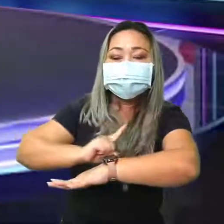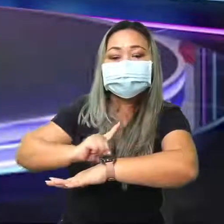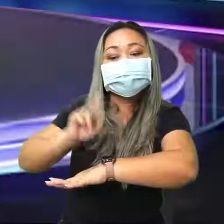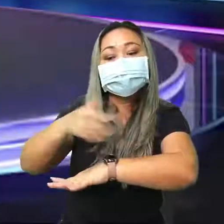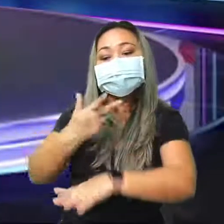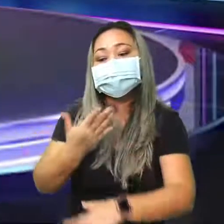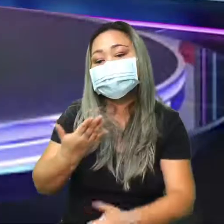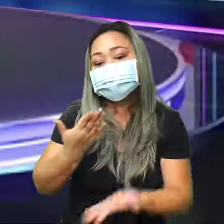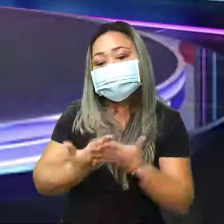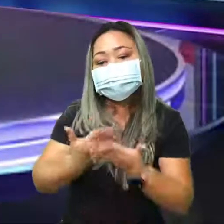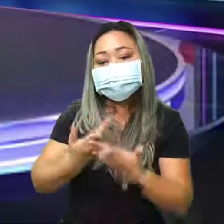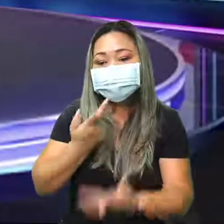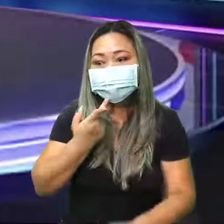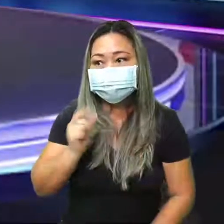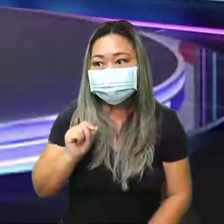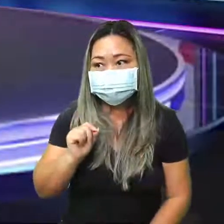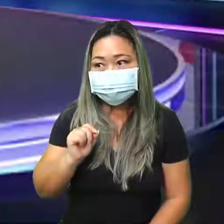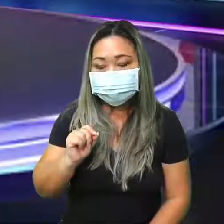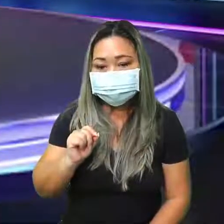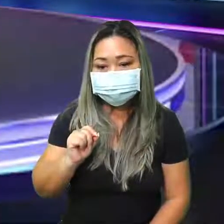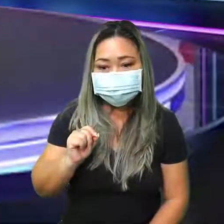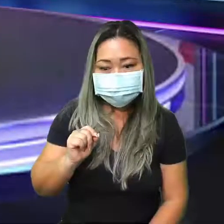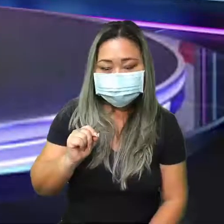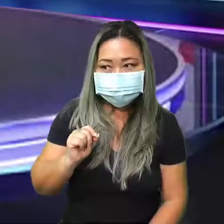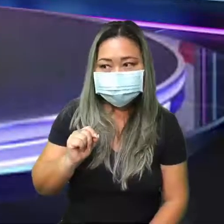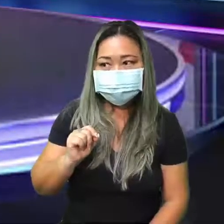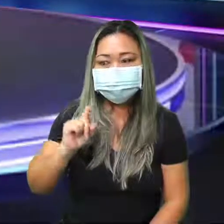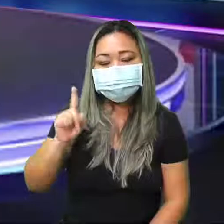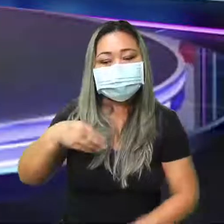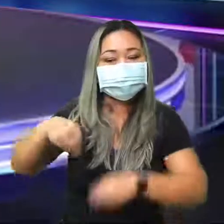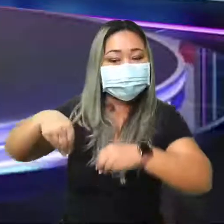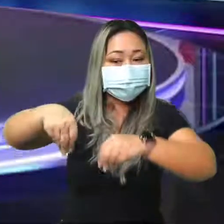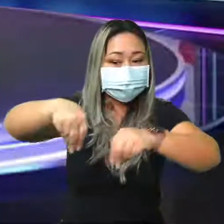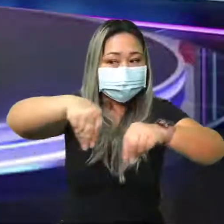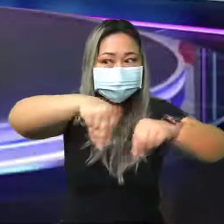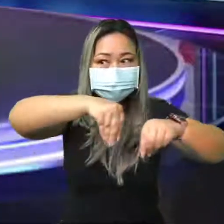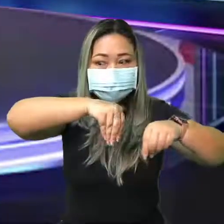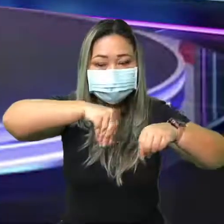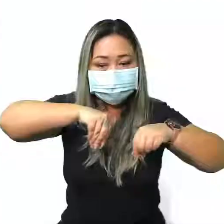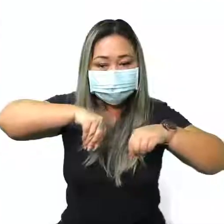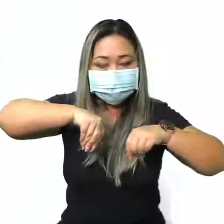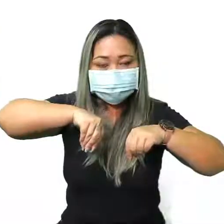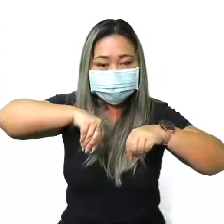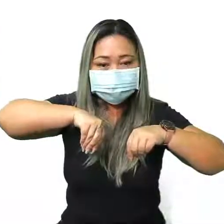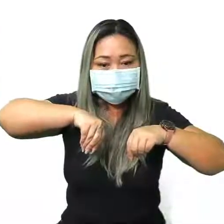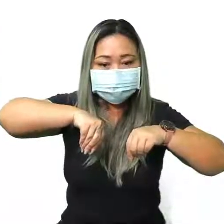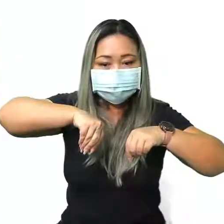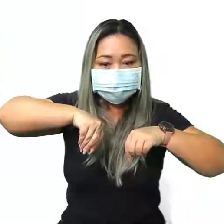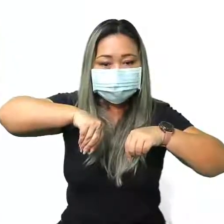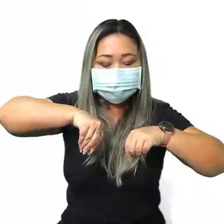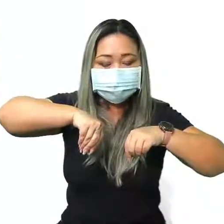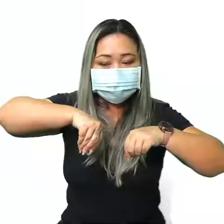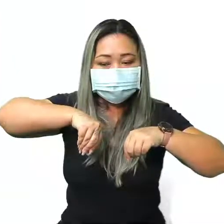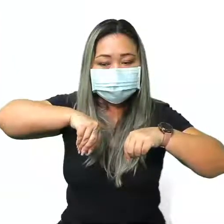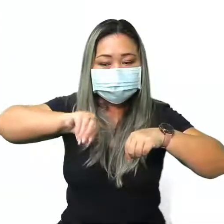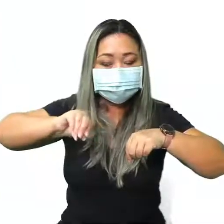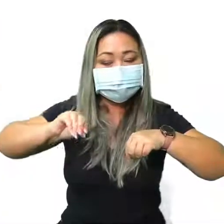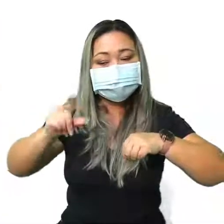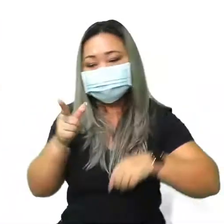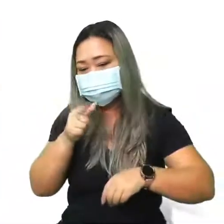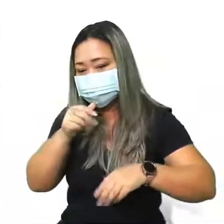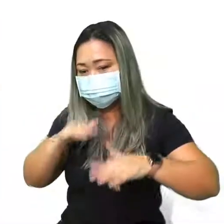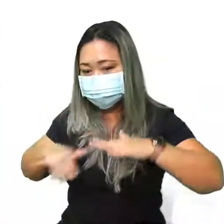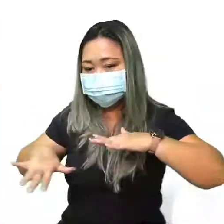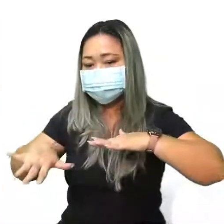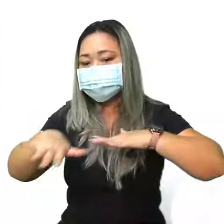aula falou sobre os ecossistemas terrestres, vamos lá? E os ecossistemas